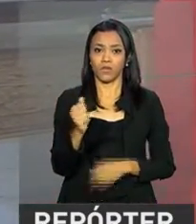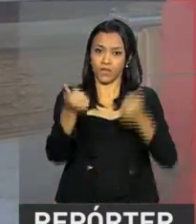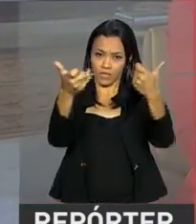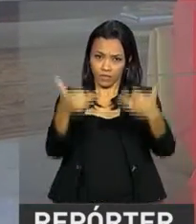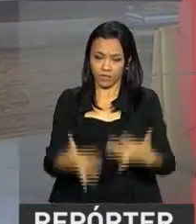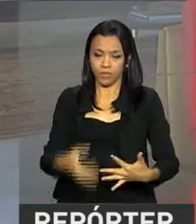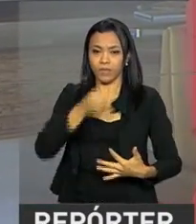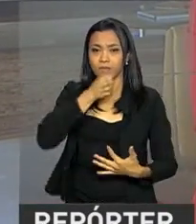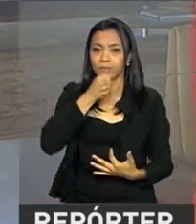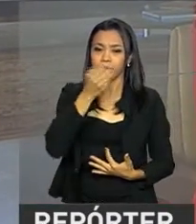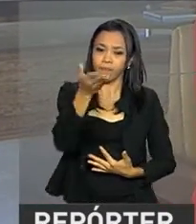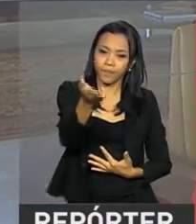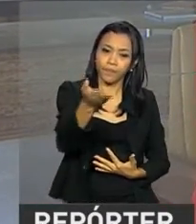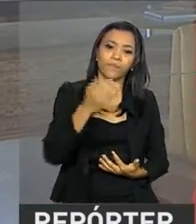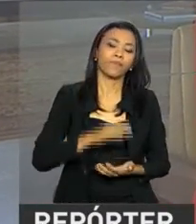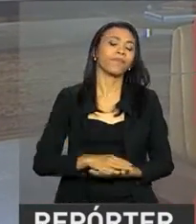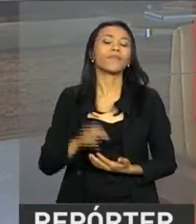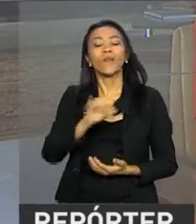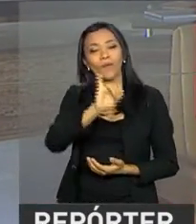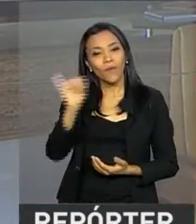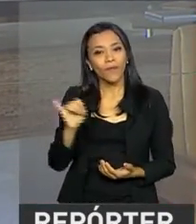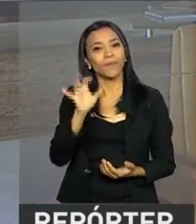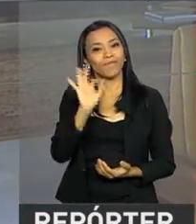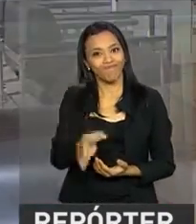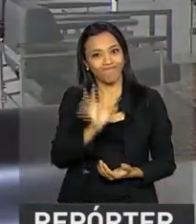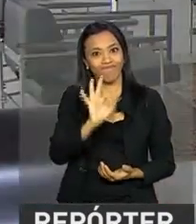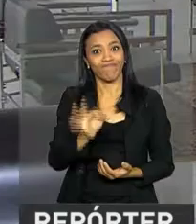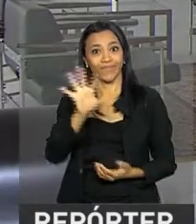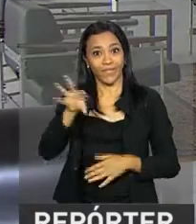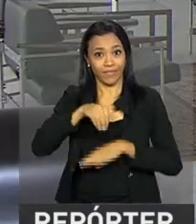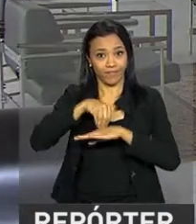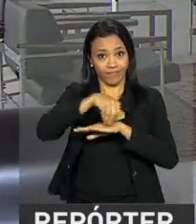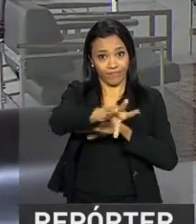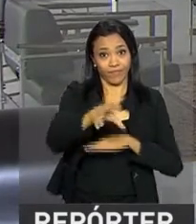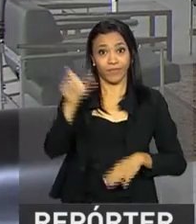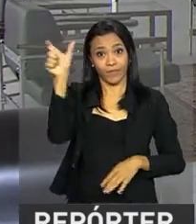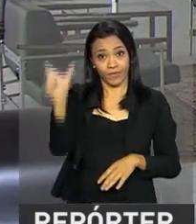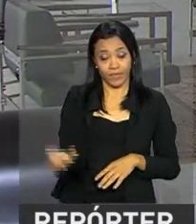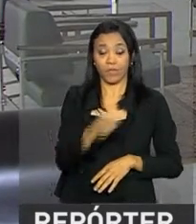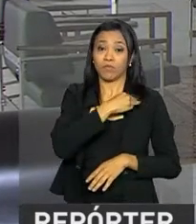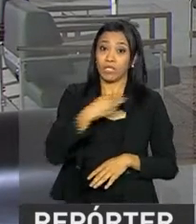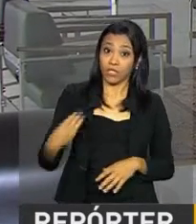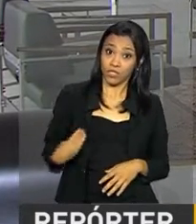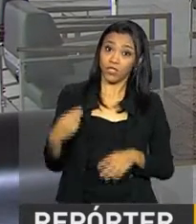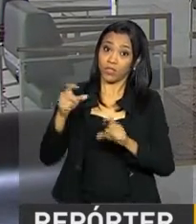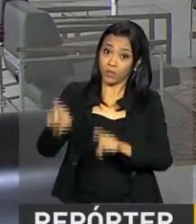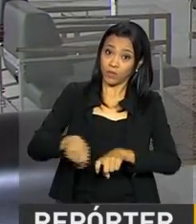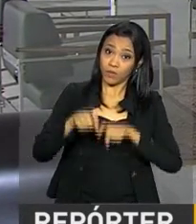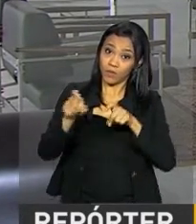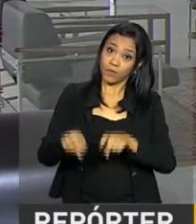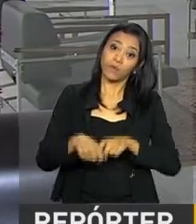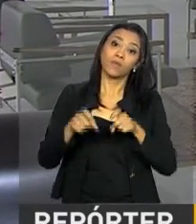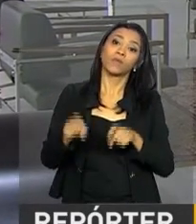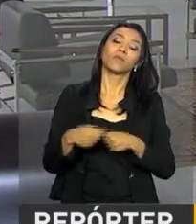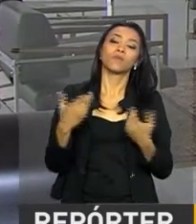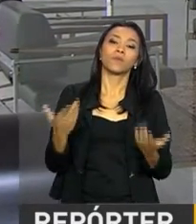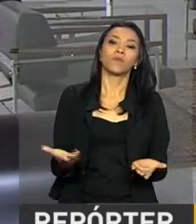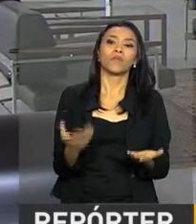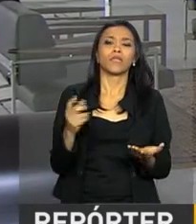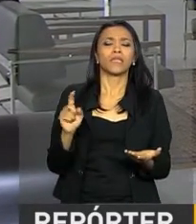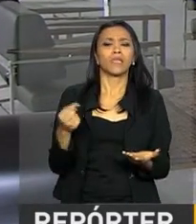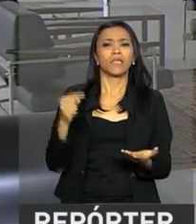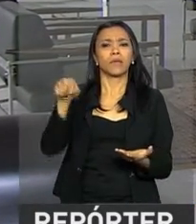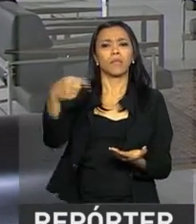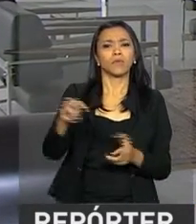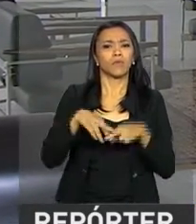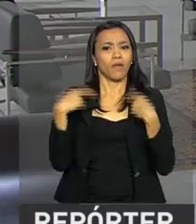Oi, Paola. Oi, Leandro. Pois é, quem deu essa notícia foi o ministro da Agricultura, Blairo Maggi, depois de uma reunião entre ele,